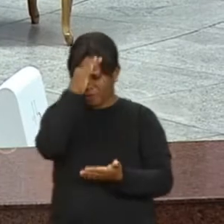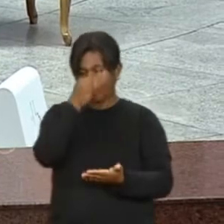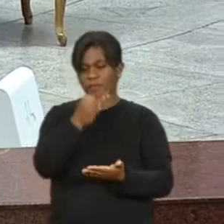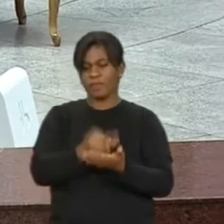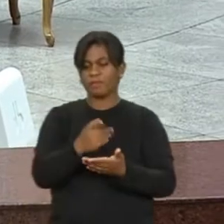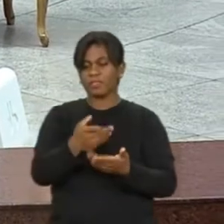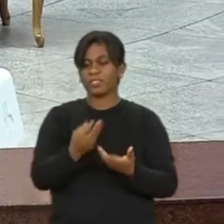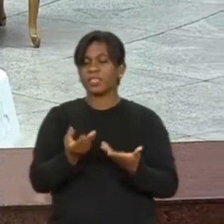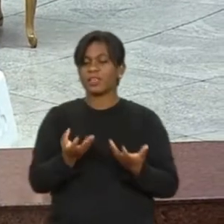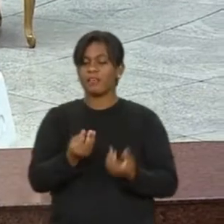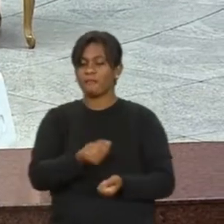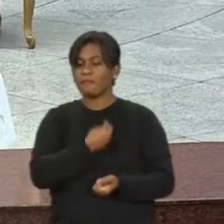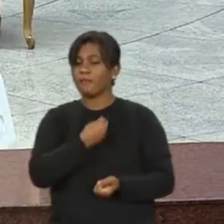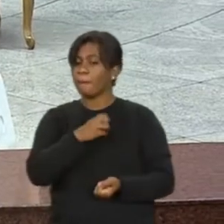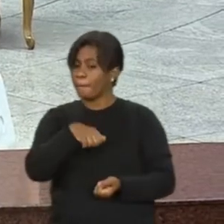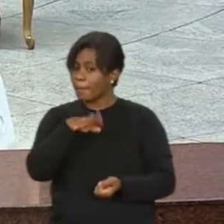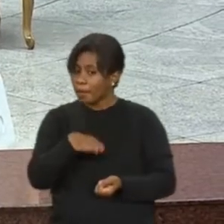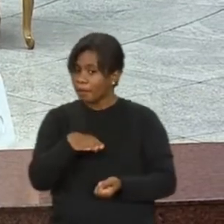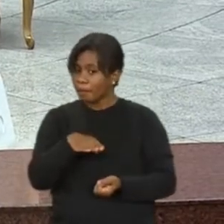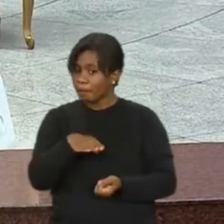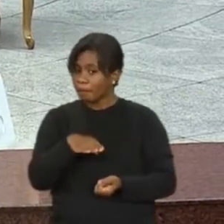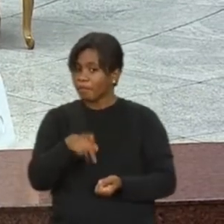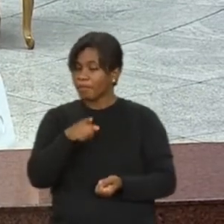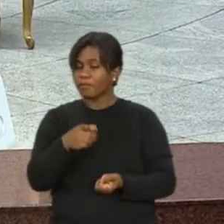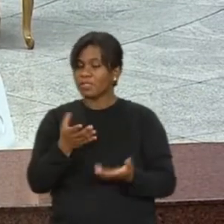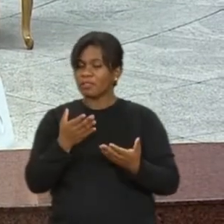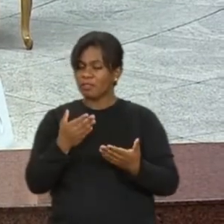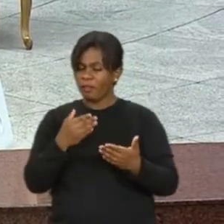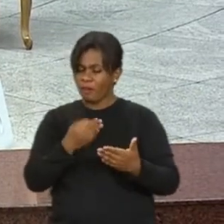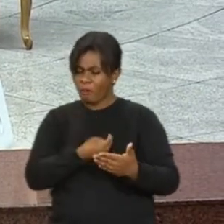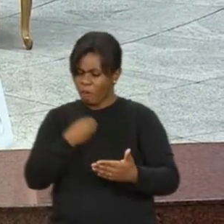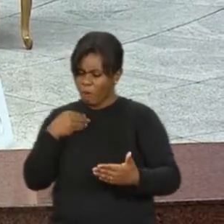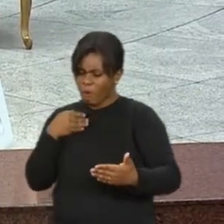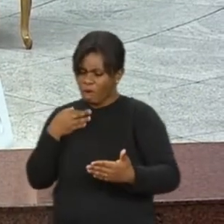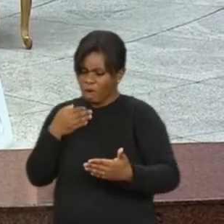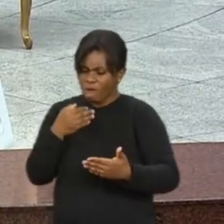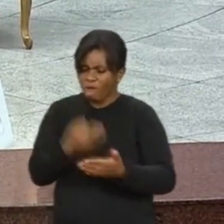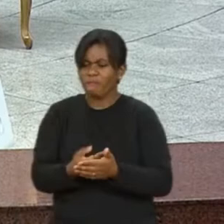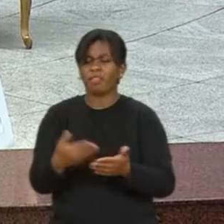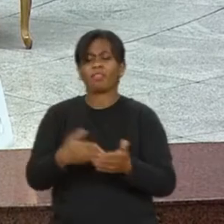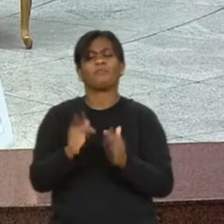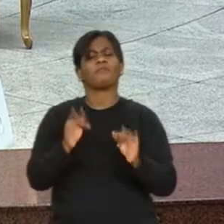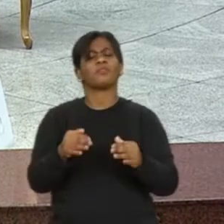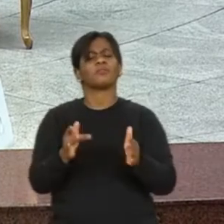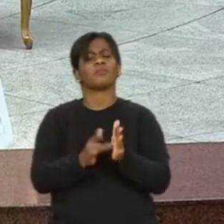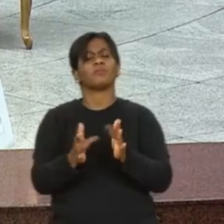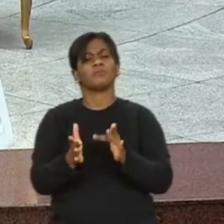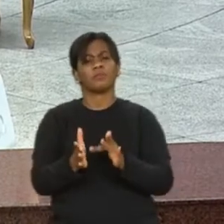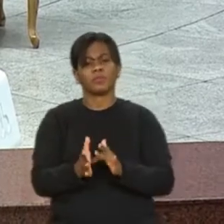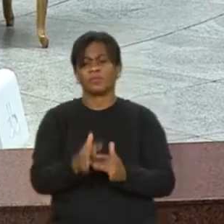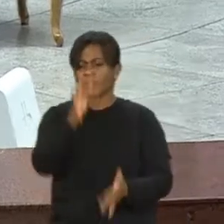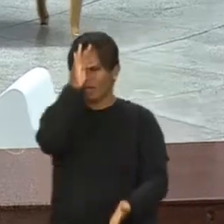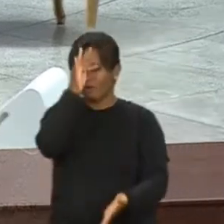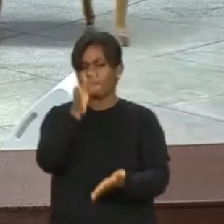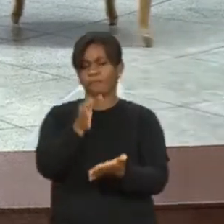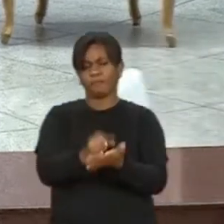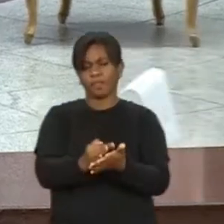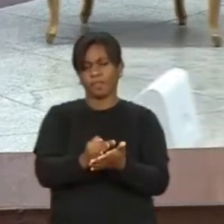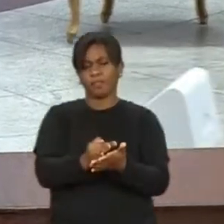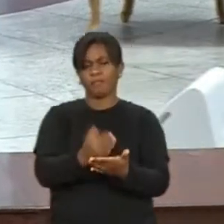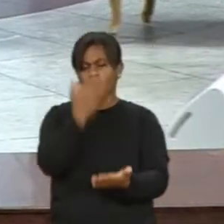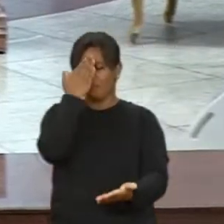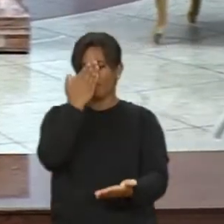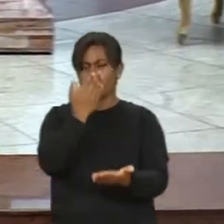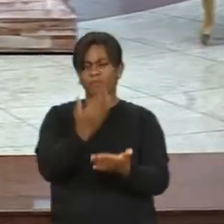quer sobreviver, você quer ir até o fim com Jesus, na fé,